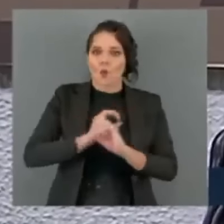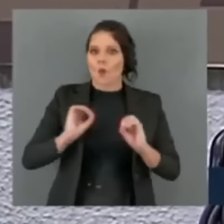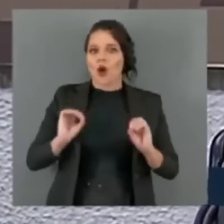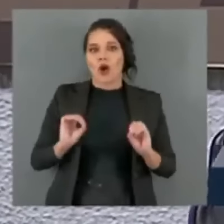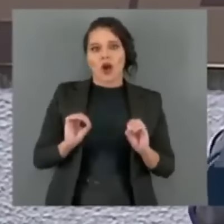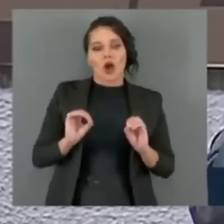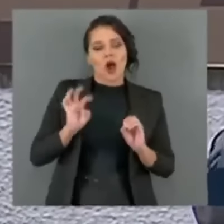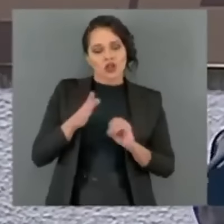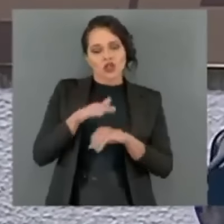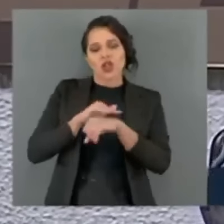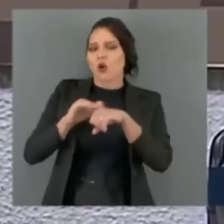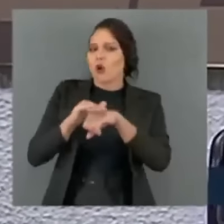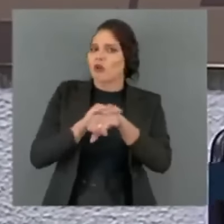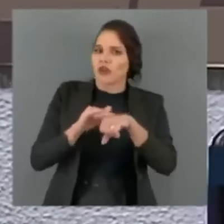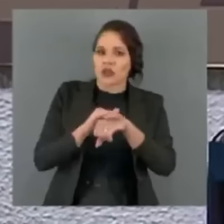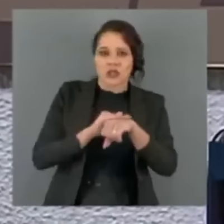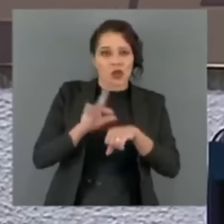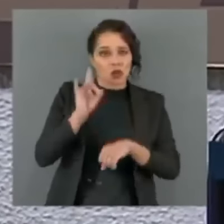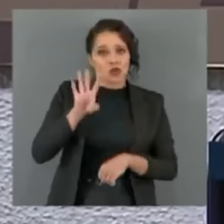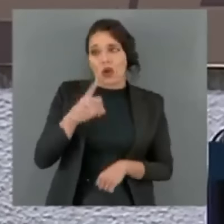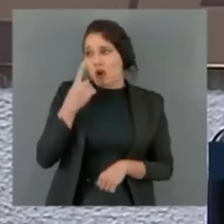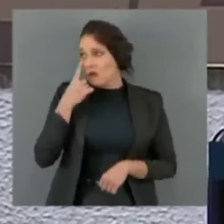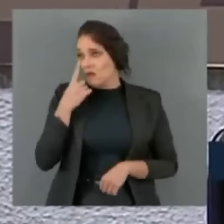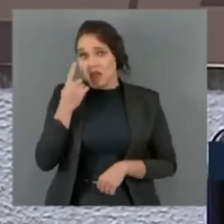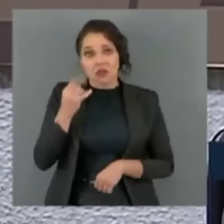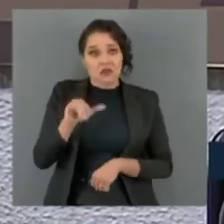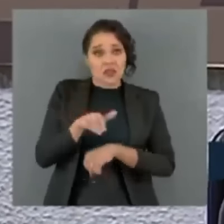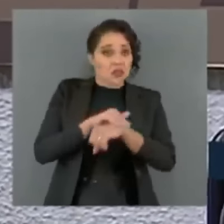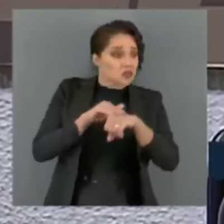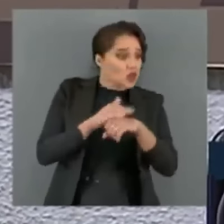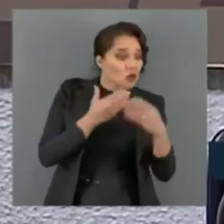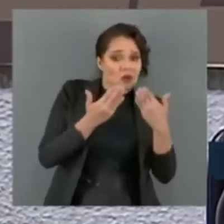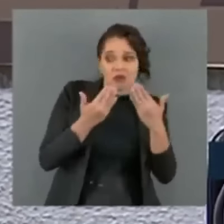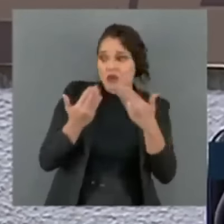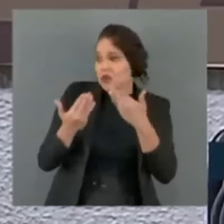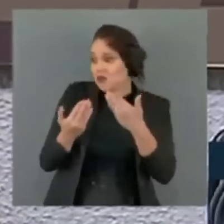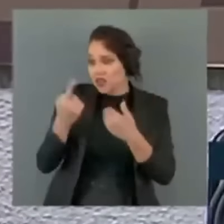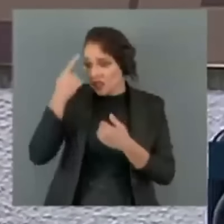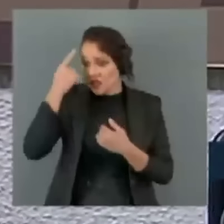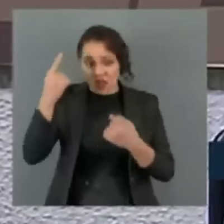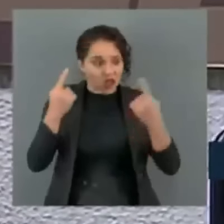promovendo o diálogo e vendo se do diálogo nasce alguma ideia. Às vezes é